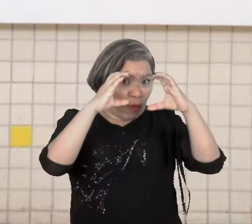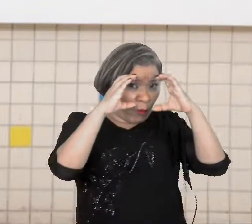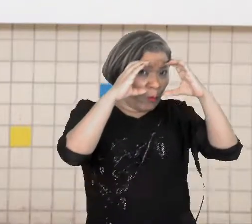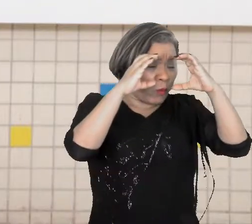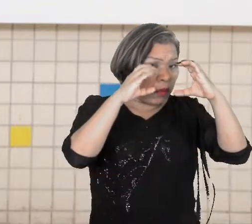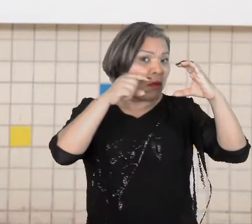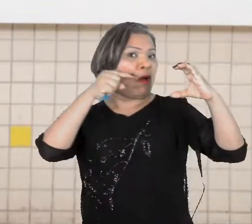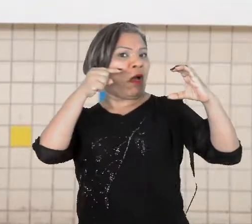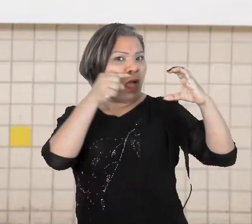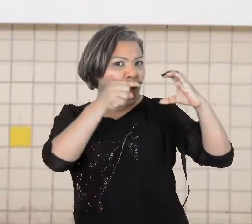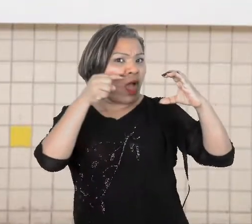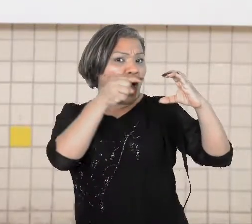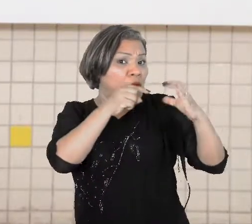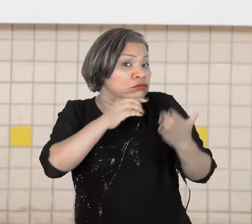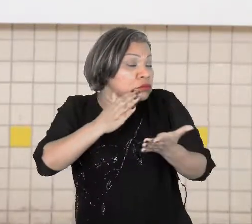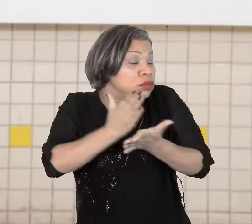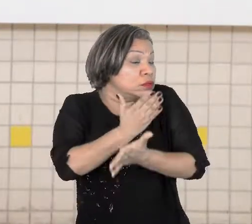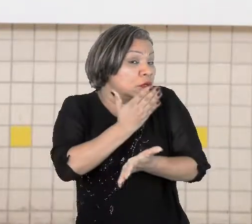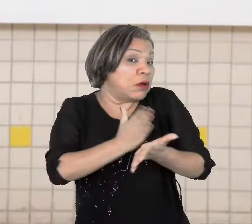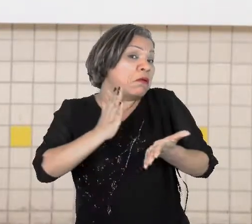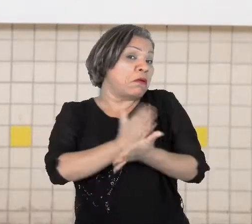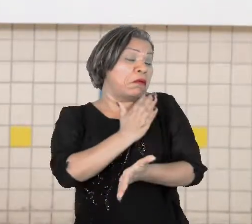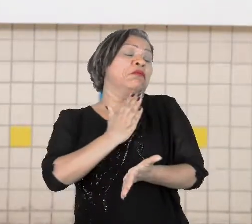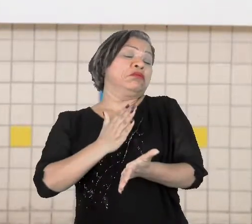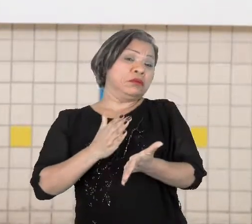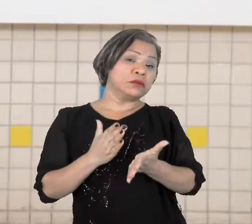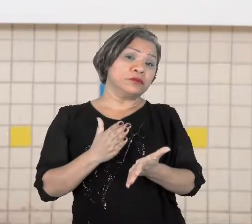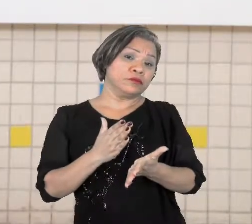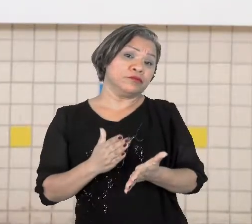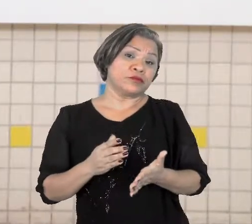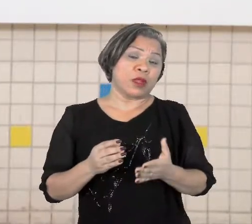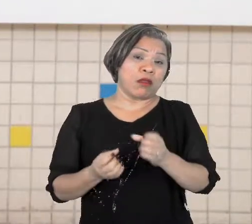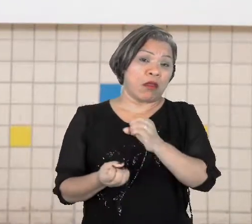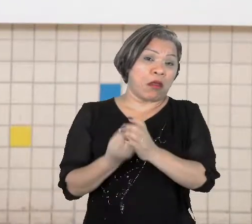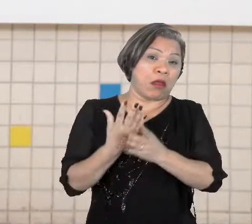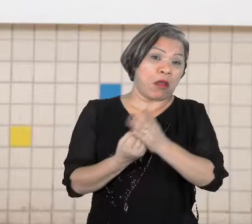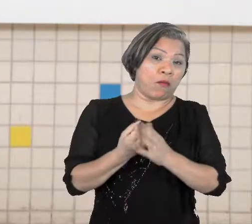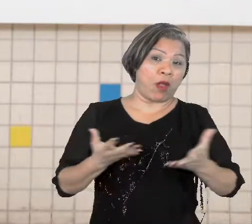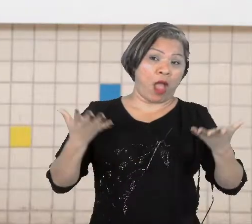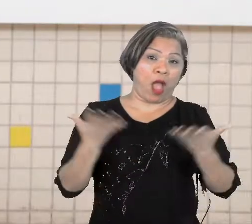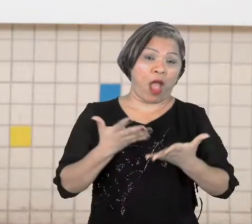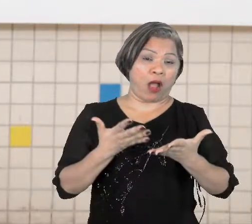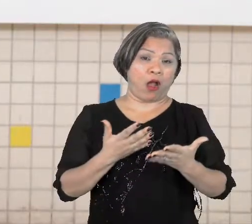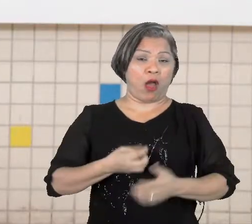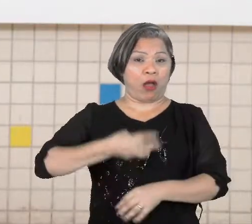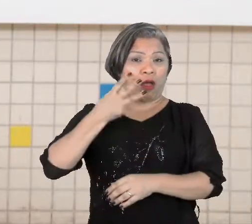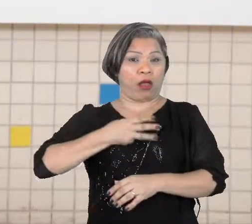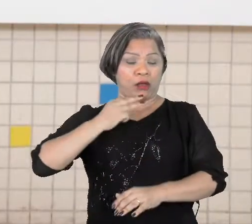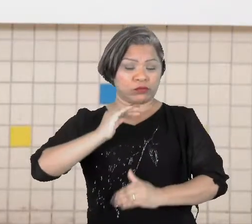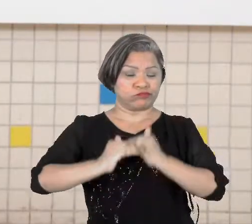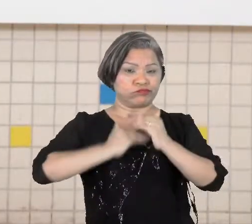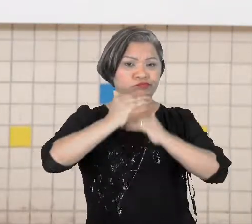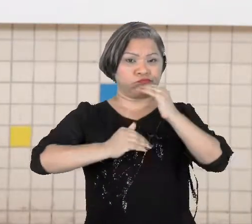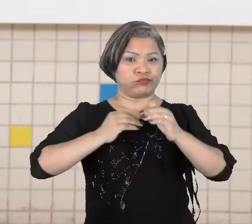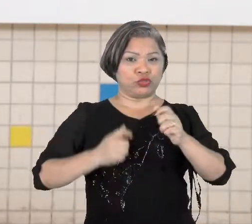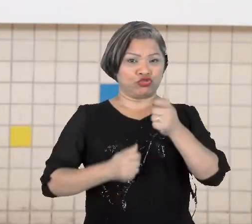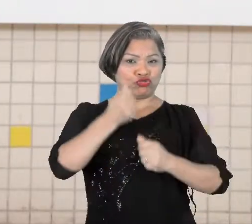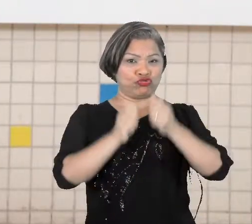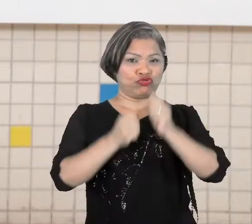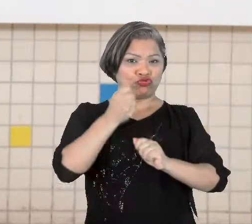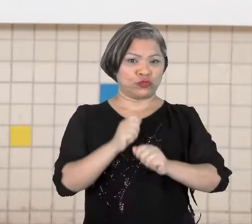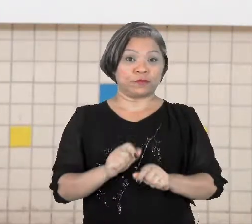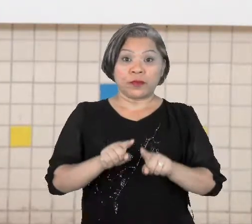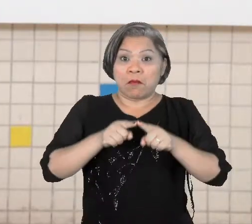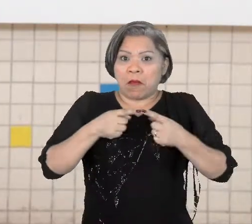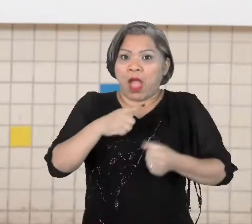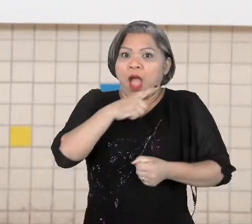ferramentas, dos instrumentos que foram construídos nessa terceira revolução industrial. Mas tem mais um detalhe que é muito importante nessa